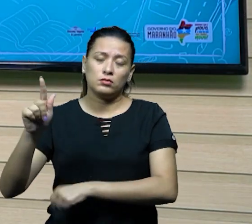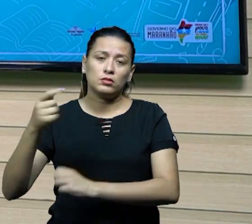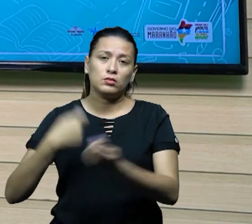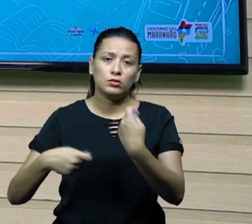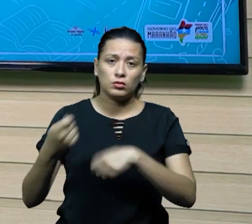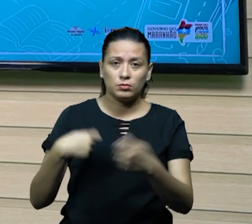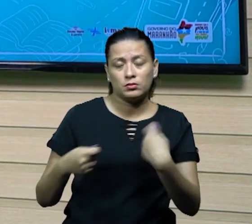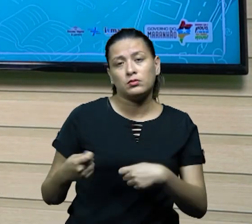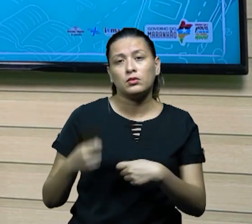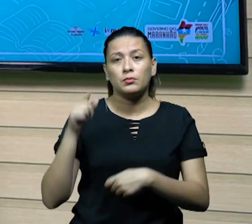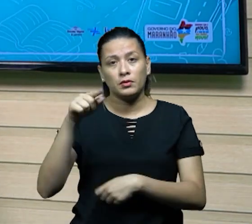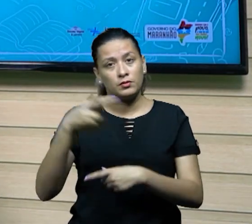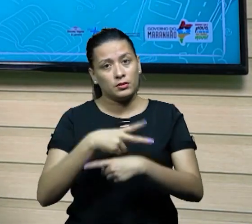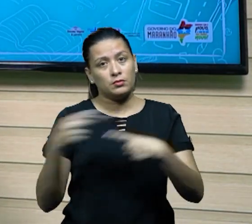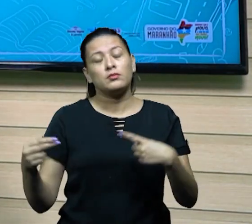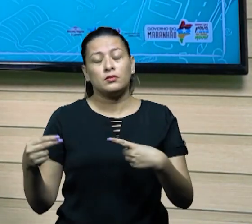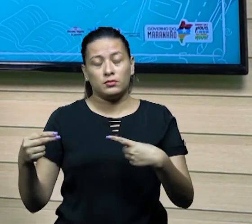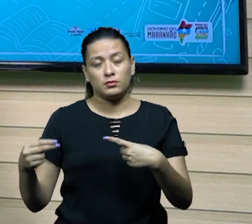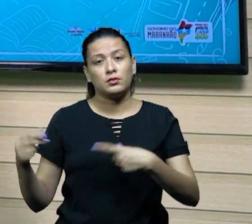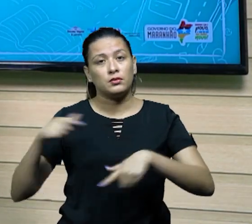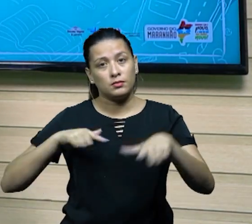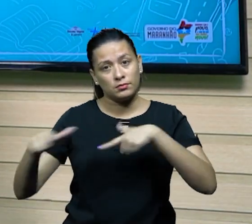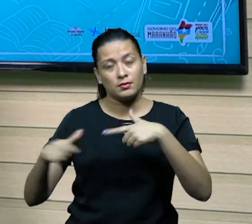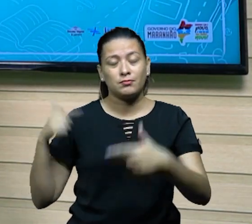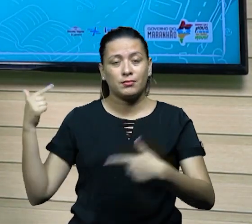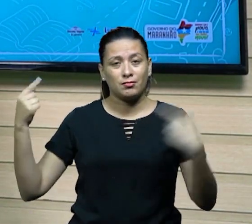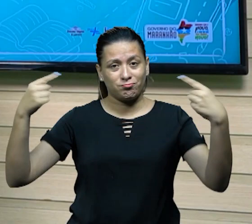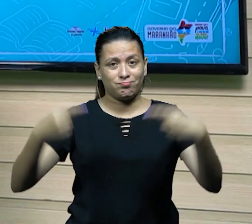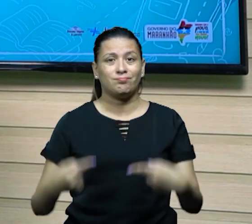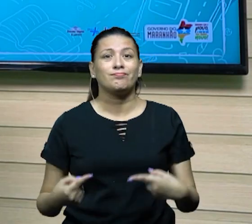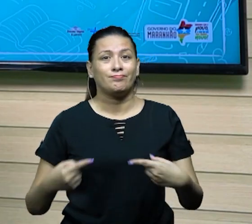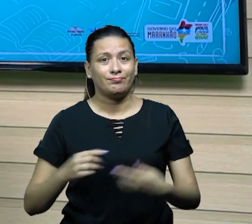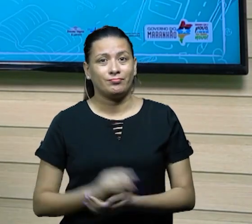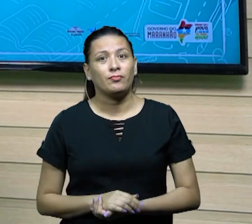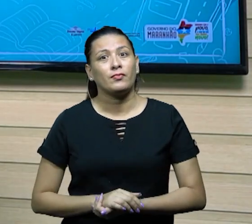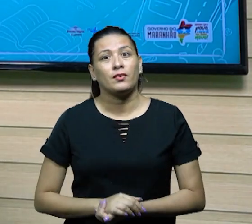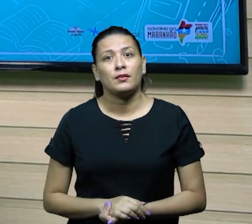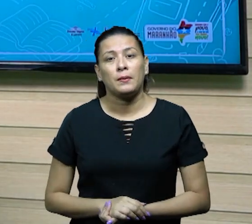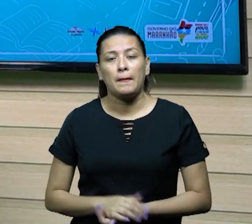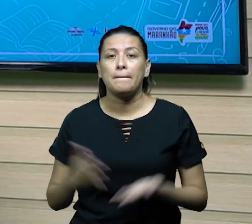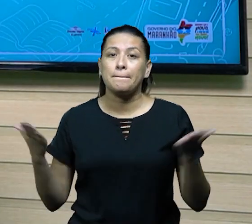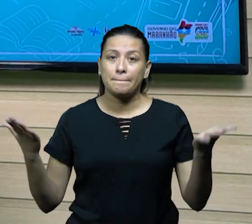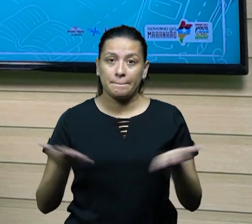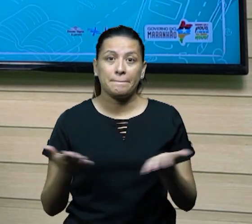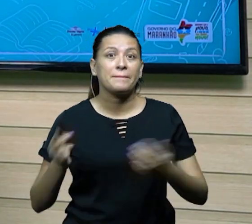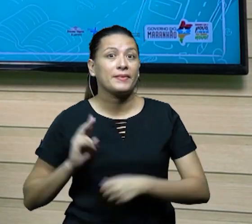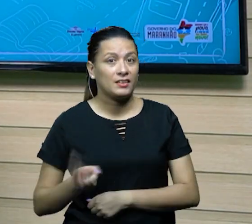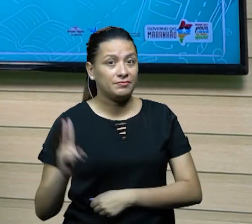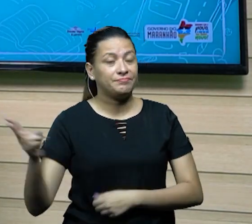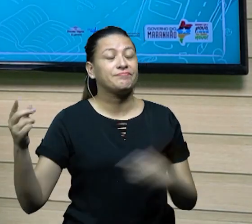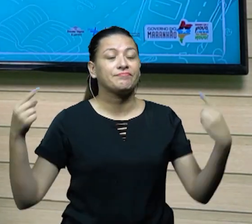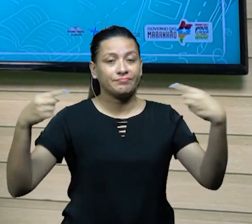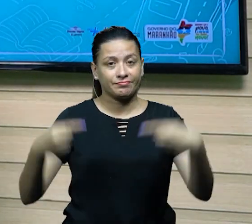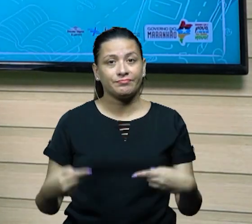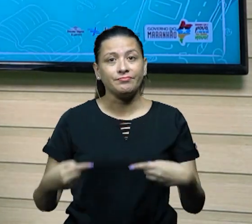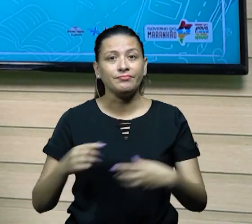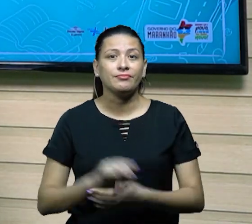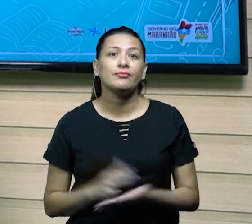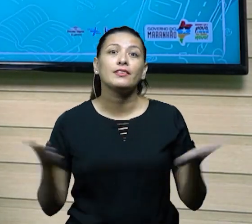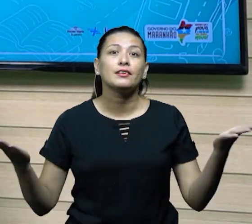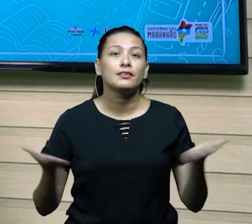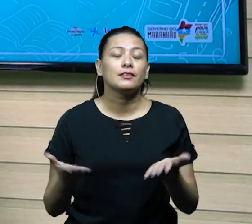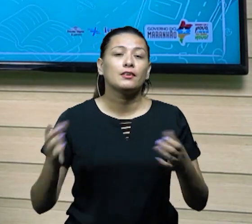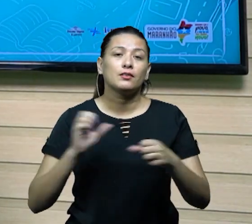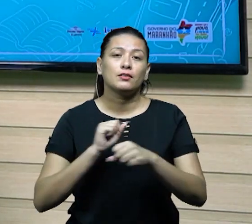tão competitivo. E a tendência é só piorar. Essa palavra competição agora, cada dia que passa, ela vai ser mais acirrada. Imagine esse cenário agora de